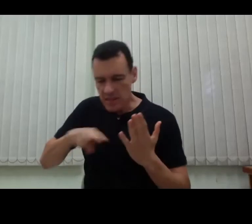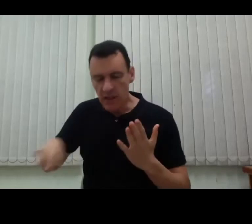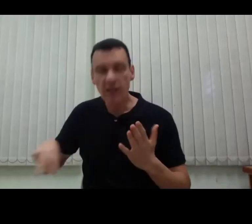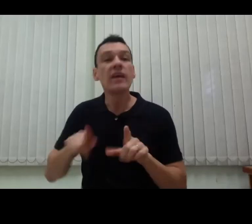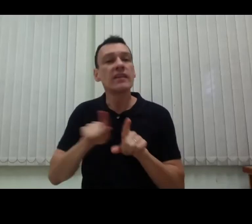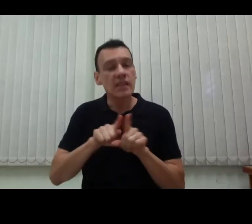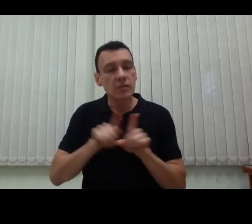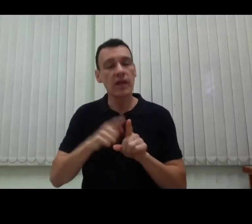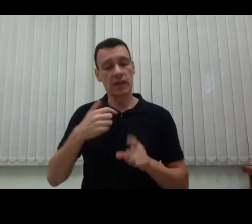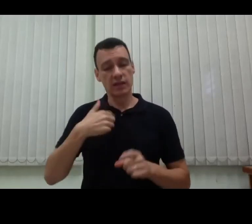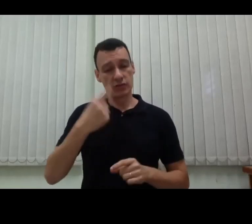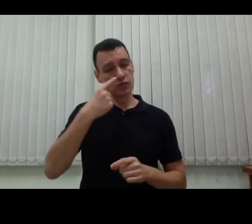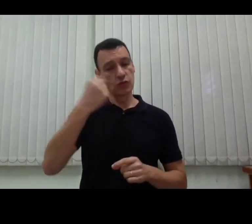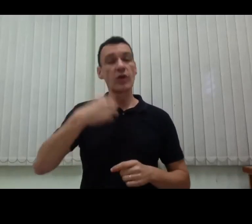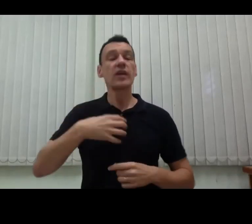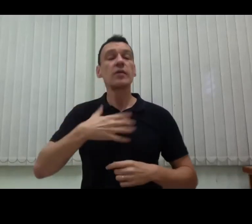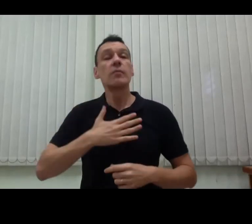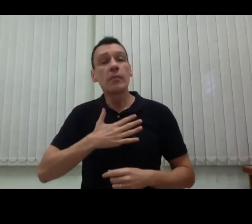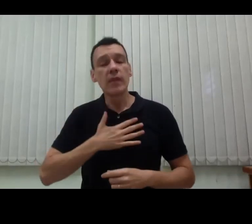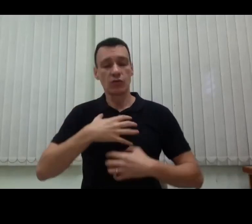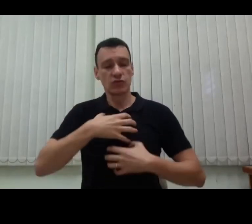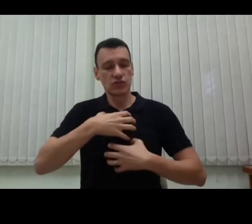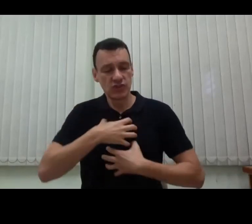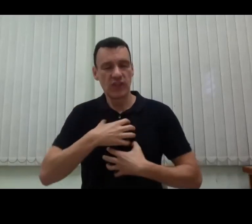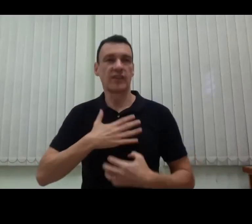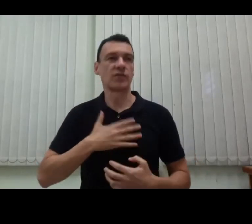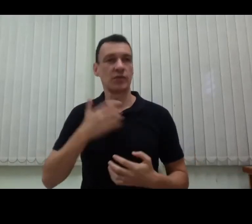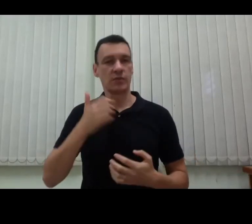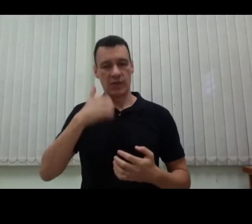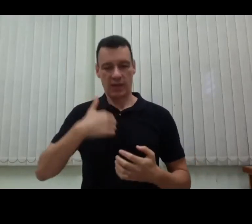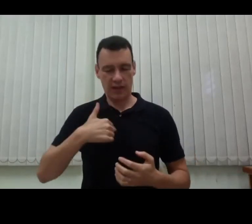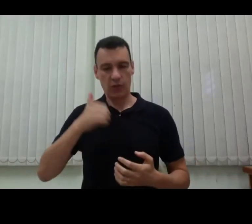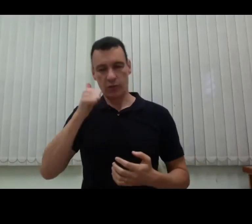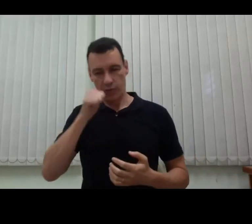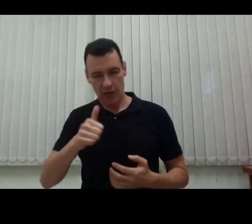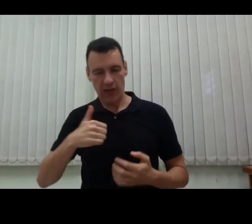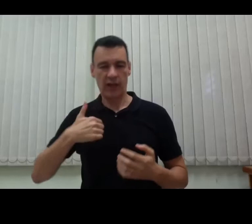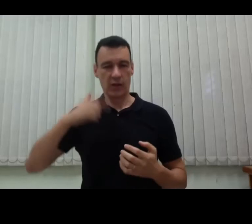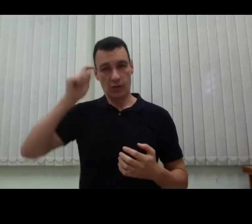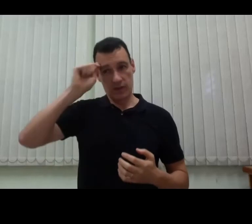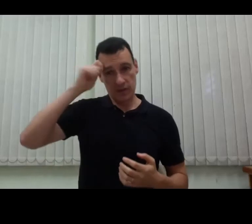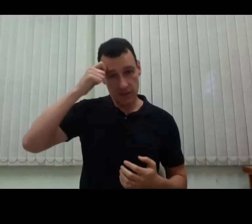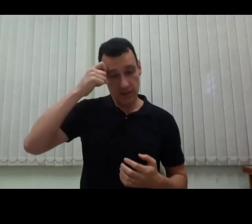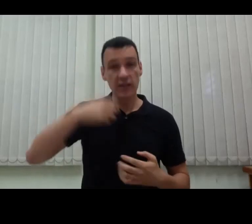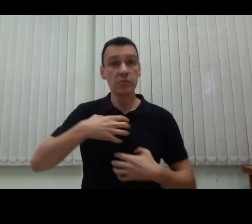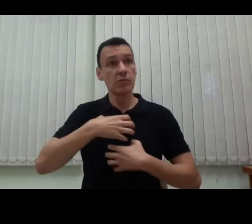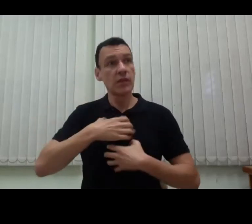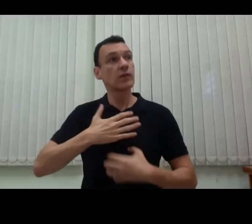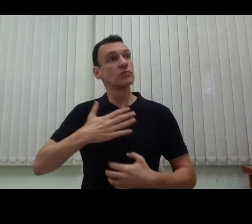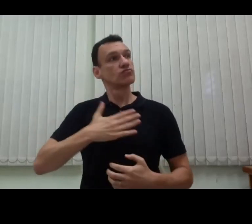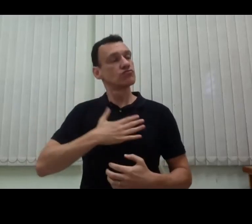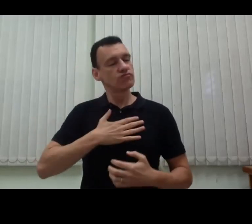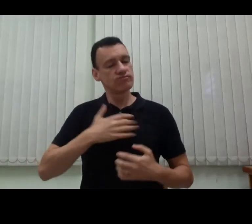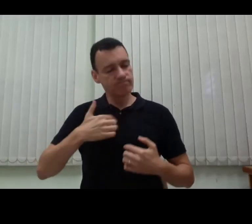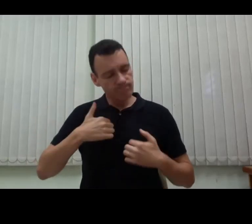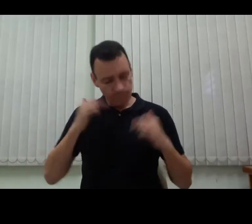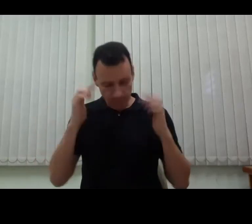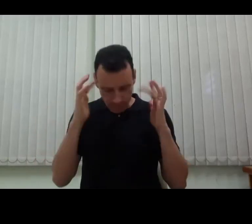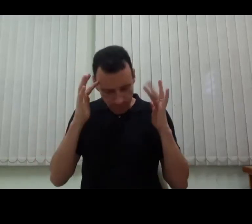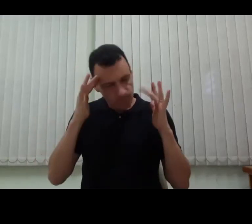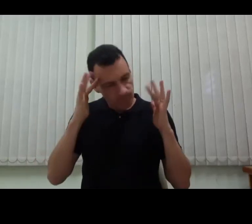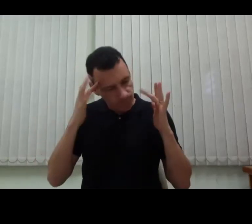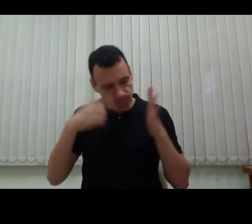subjetividade, a minha formação como mulher, a minha formação como mulher negra. O meu imaginário, durante muito tempo,